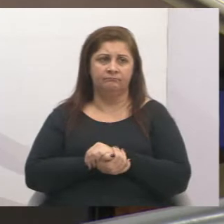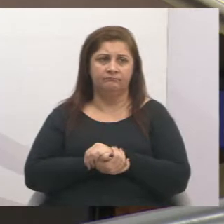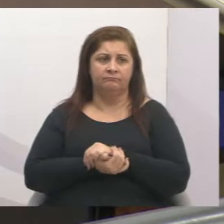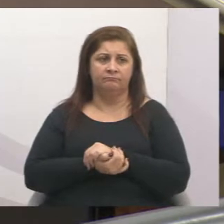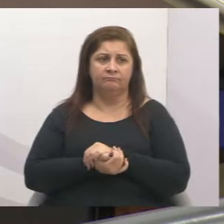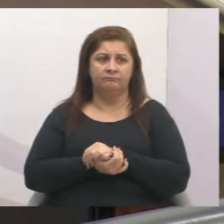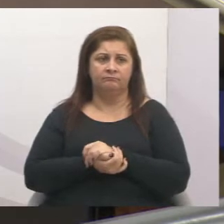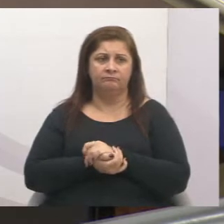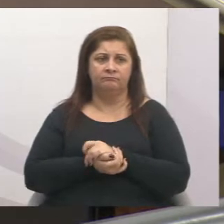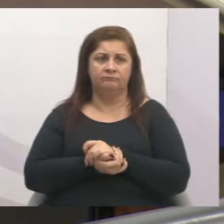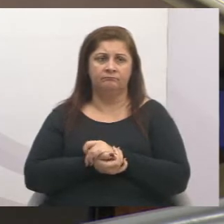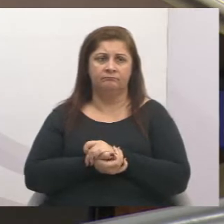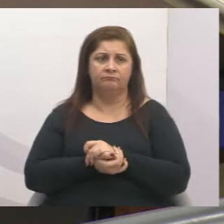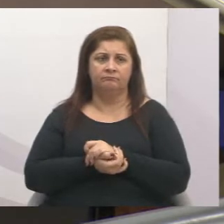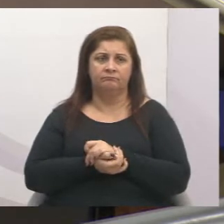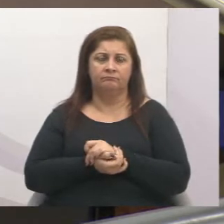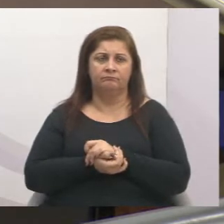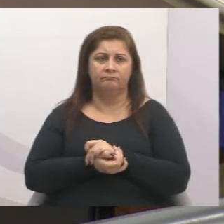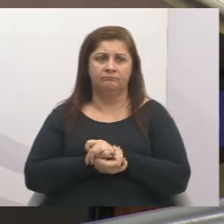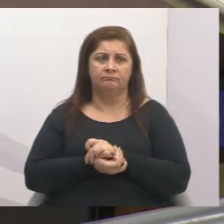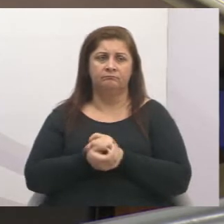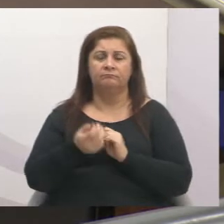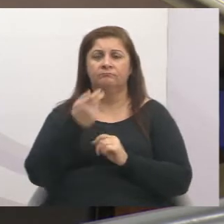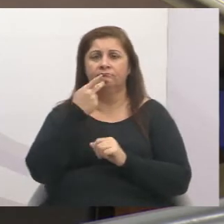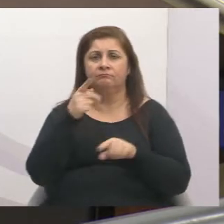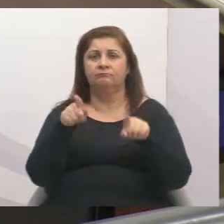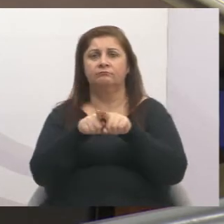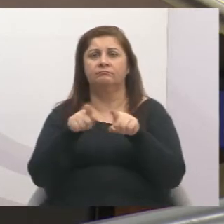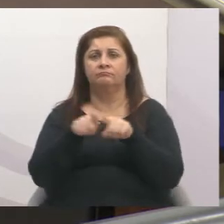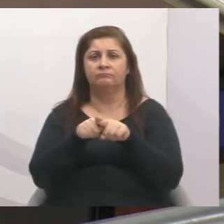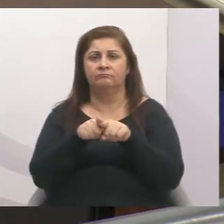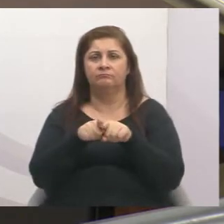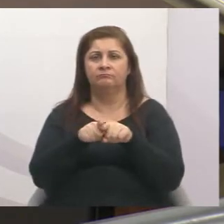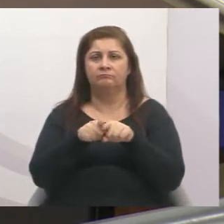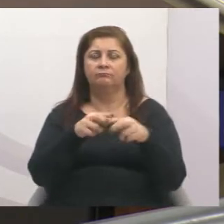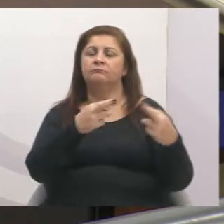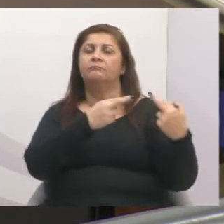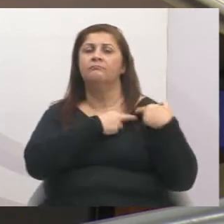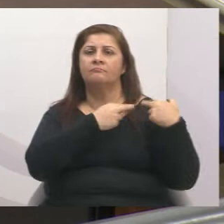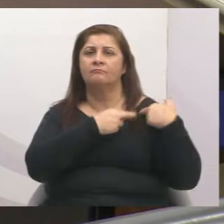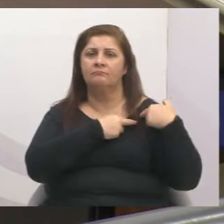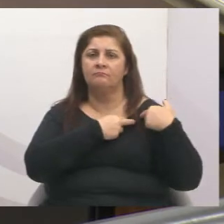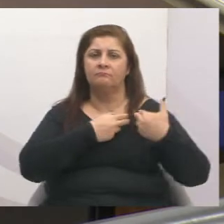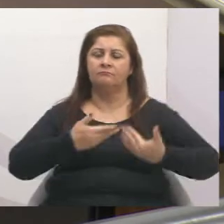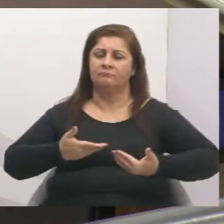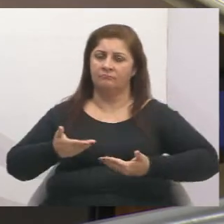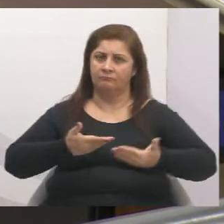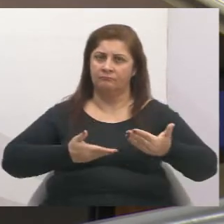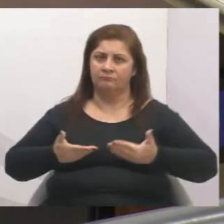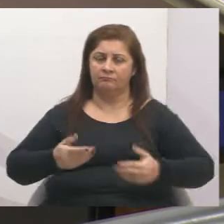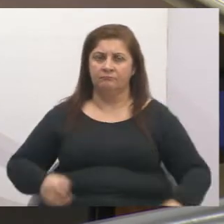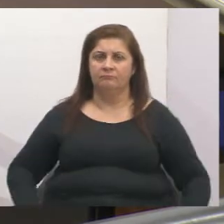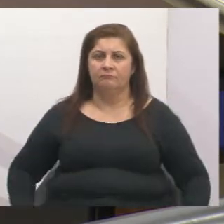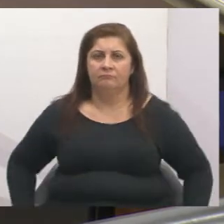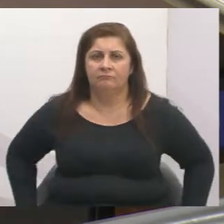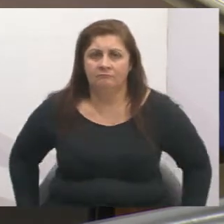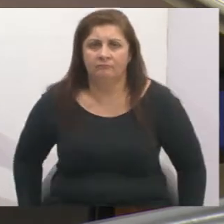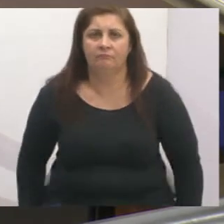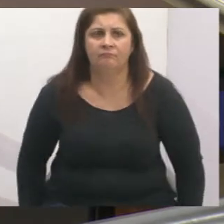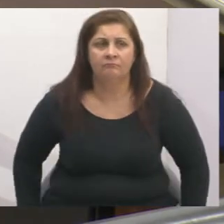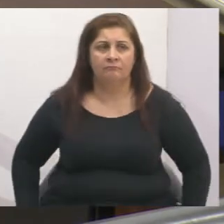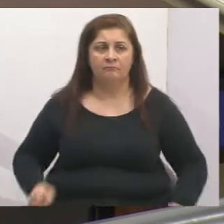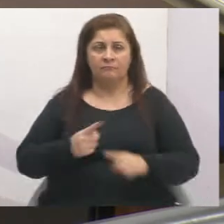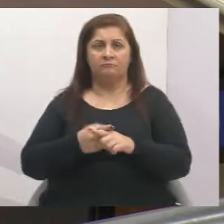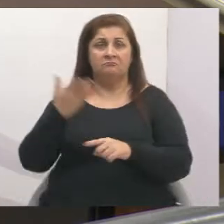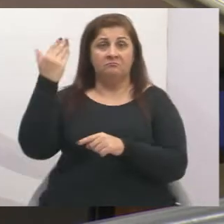Então, aí eu chamo também os servidores para a sua responsabilidade, porque na semana anterior estava lotado